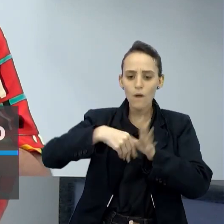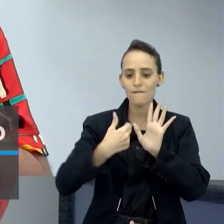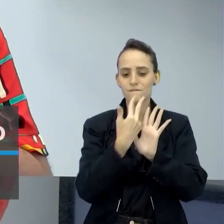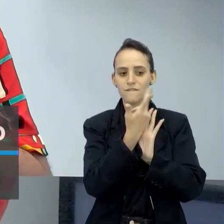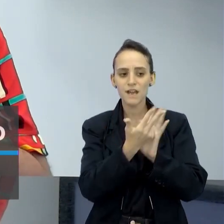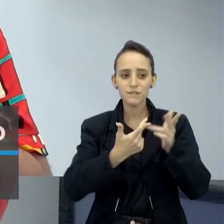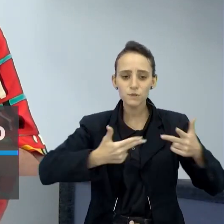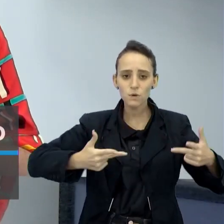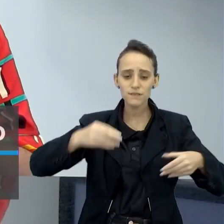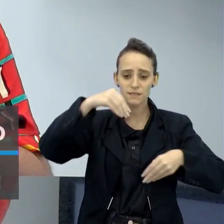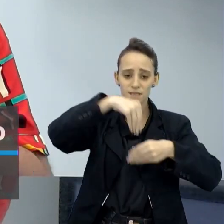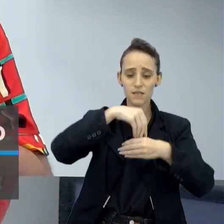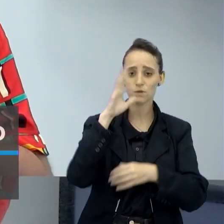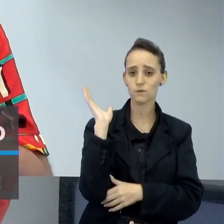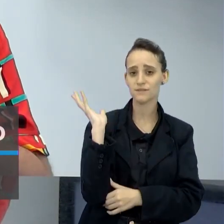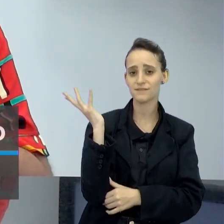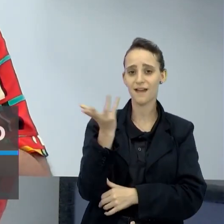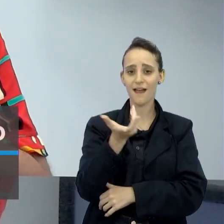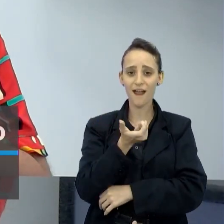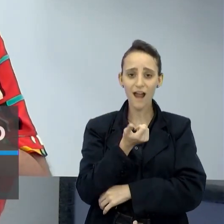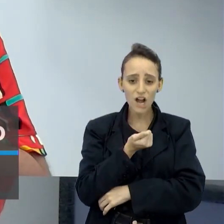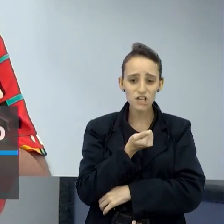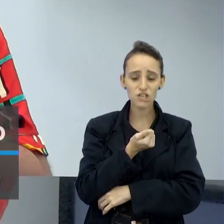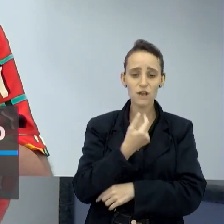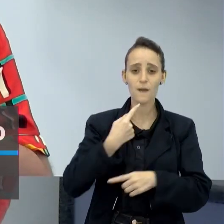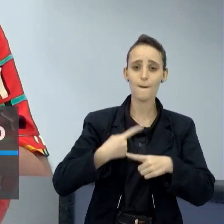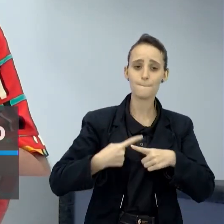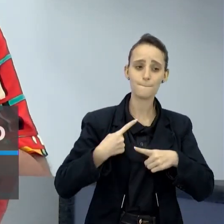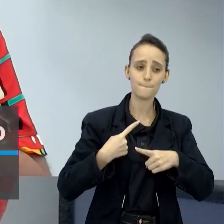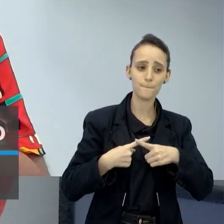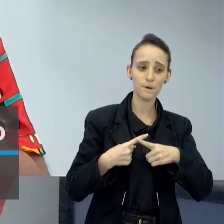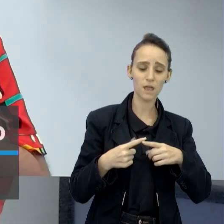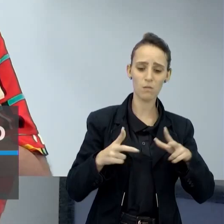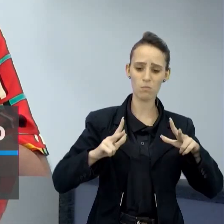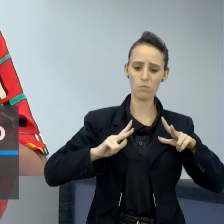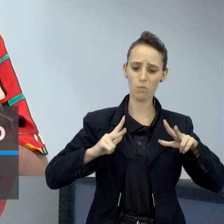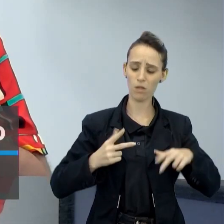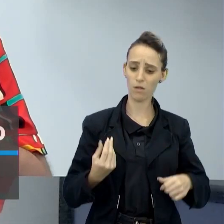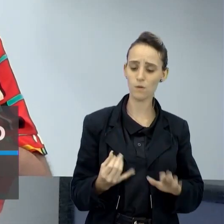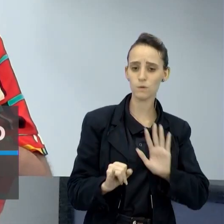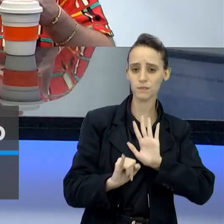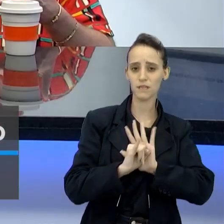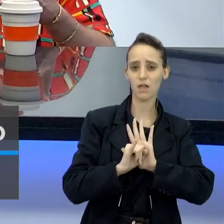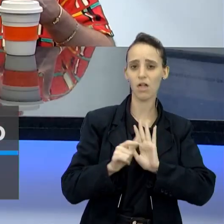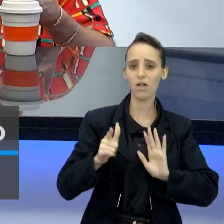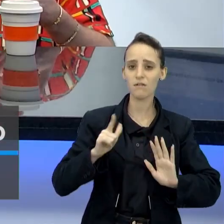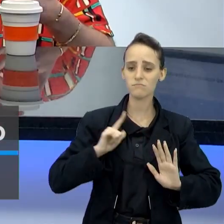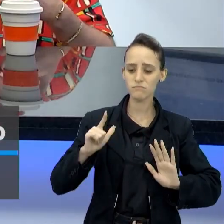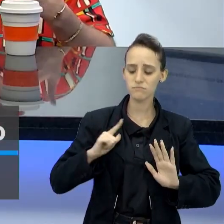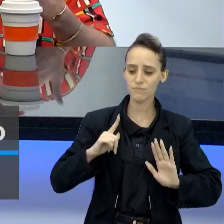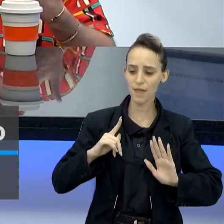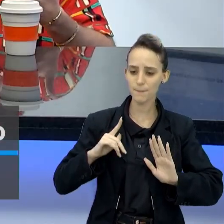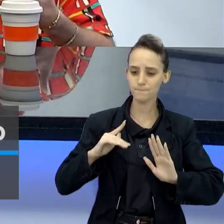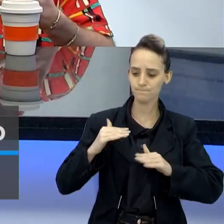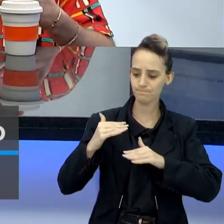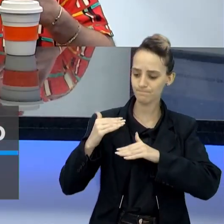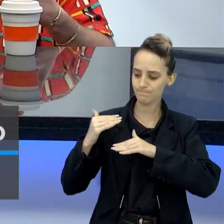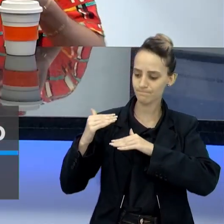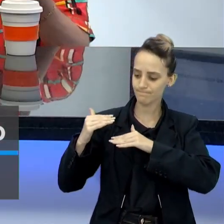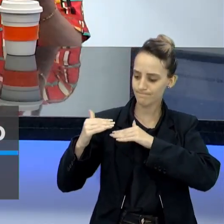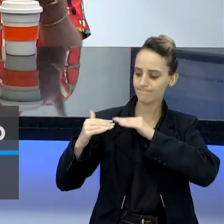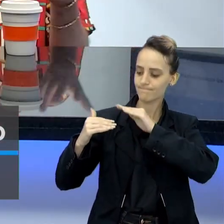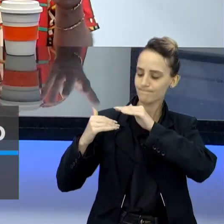vai construindo, através da nossa originalidade, das nossas vivências, um processo de criação que cada vez